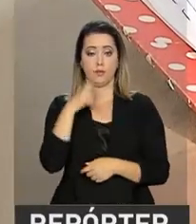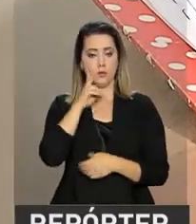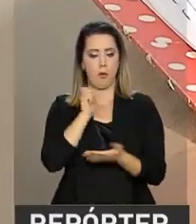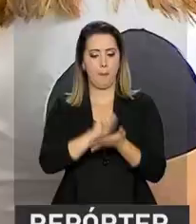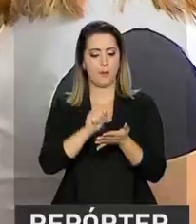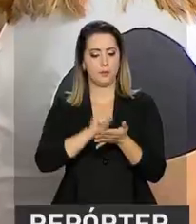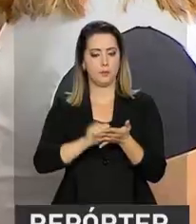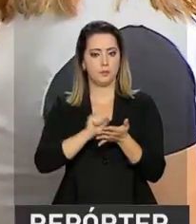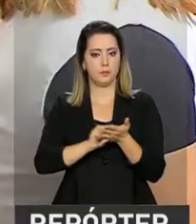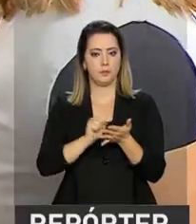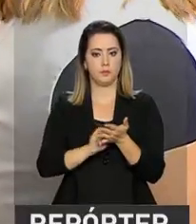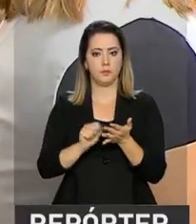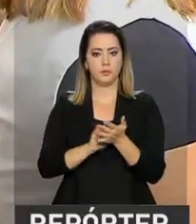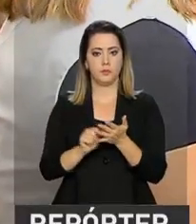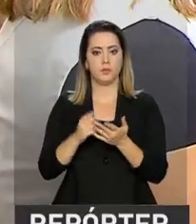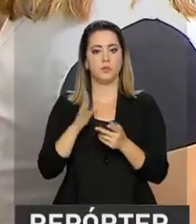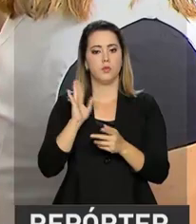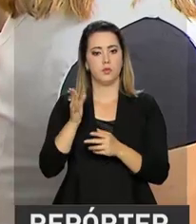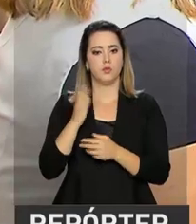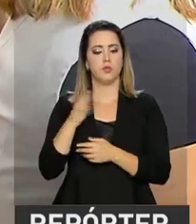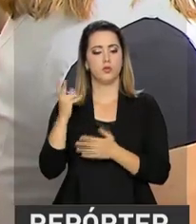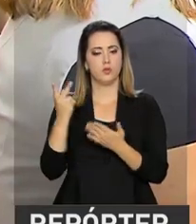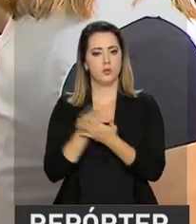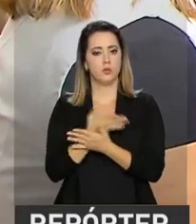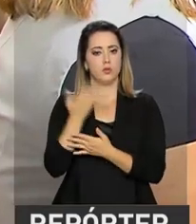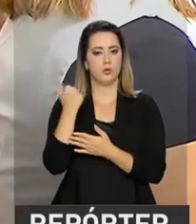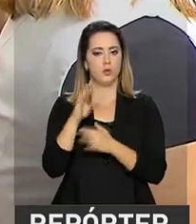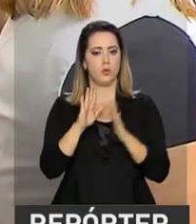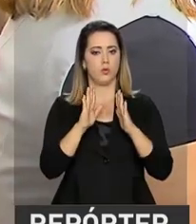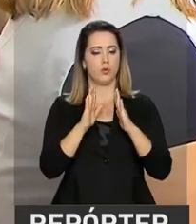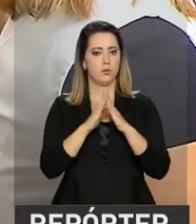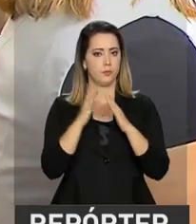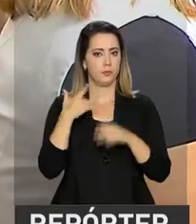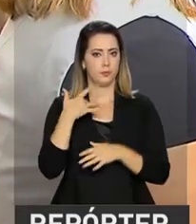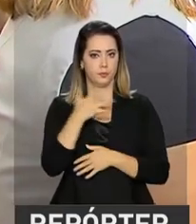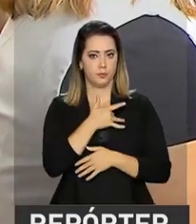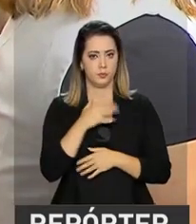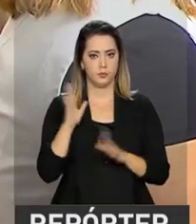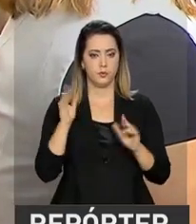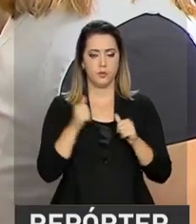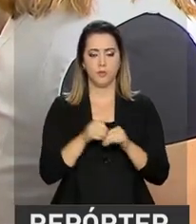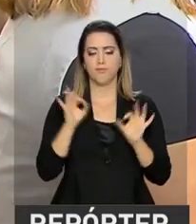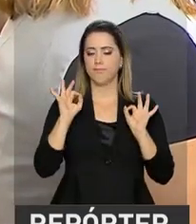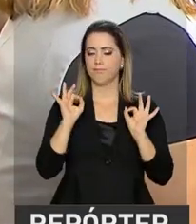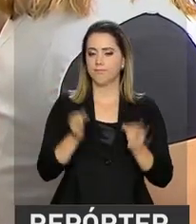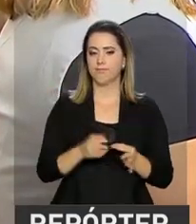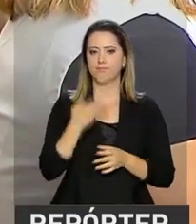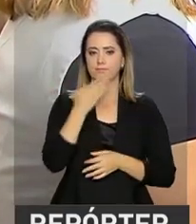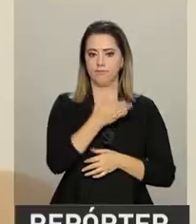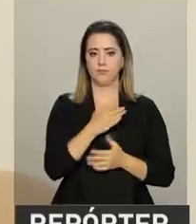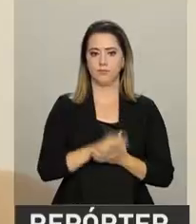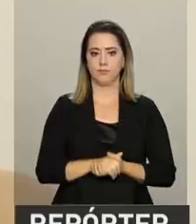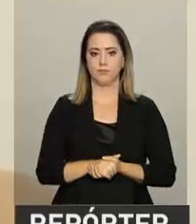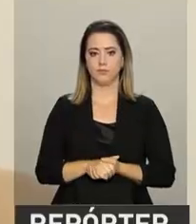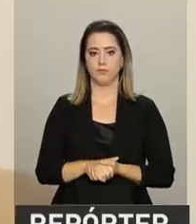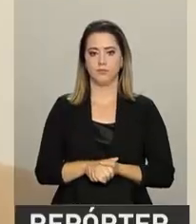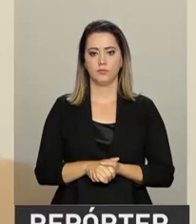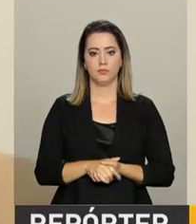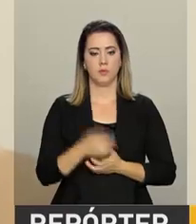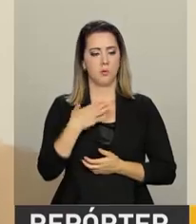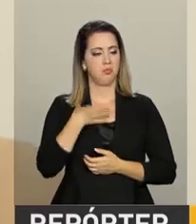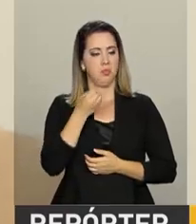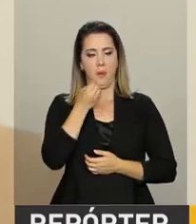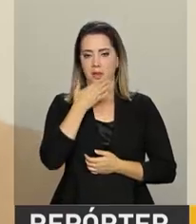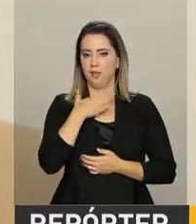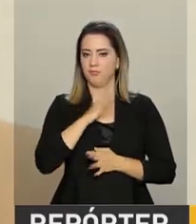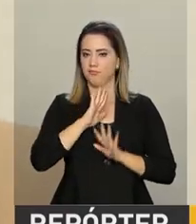ficha as medições já foram feitas no posto de saúde está tudo bem com dona da aura tá tudo bem com a minha